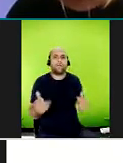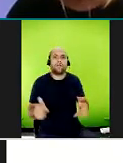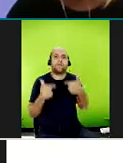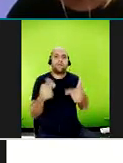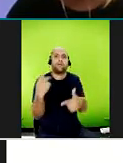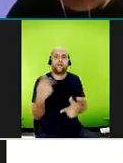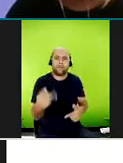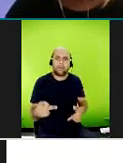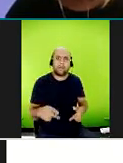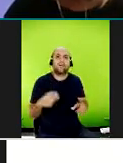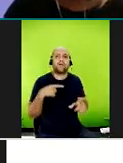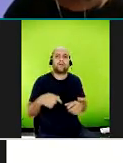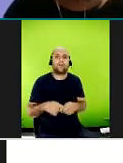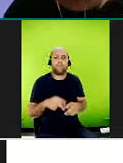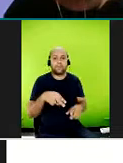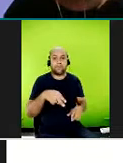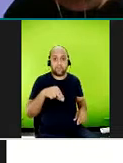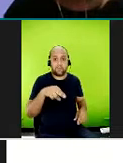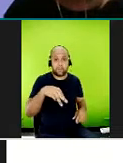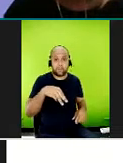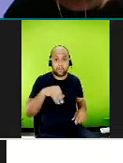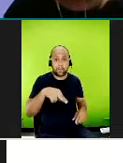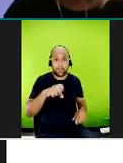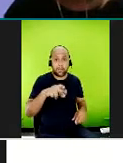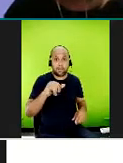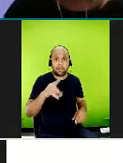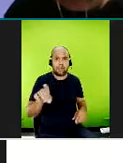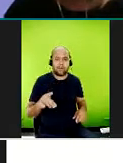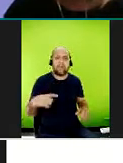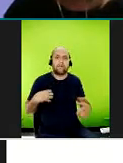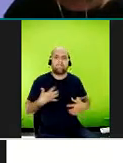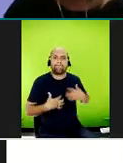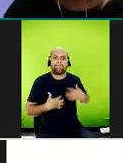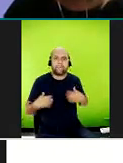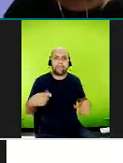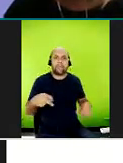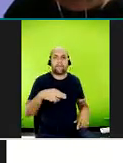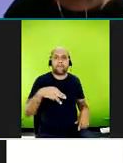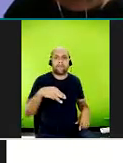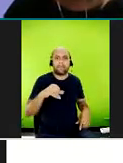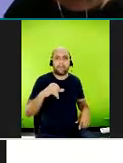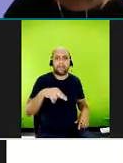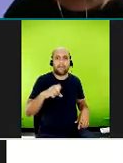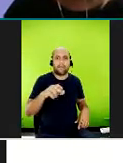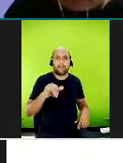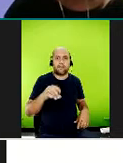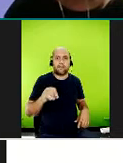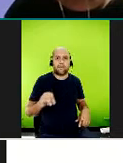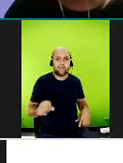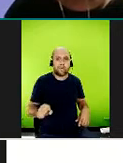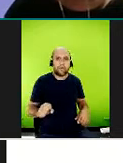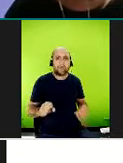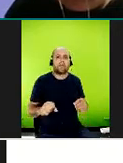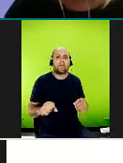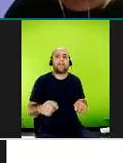como mineração e vale a pena procurar para entender eu conectei navalha também teve um receio falar mais mas a mineradora ela dilapida planeta